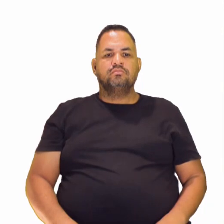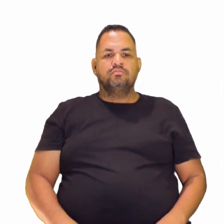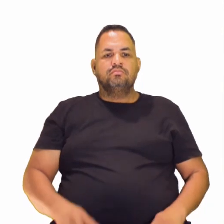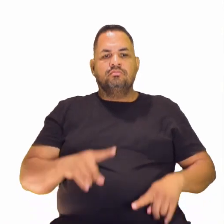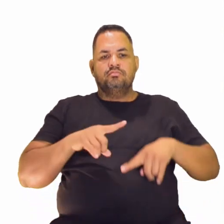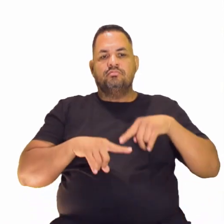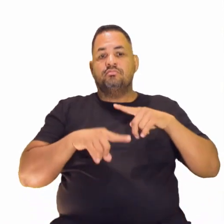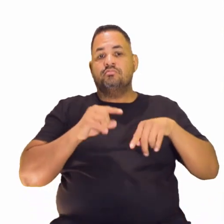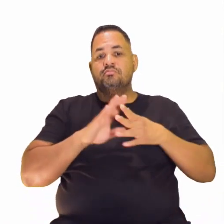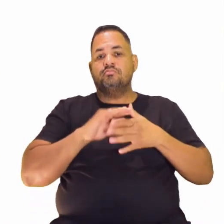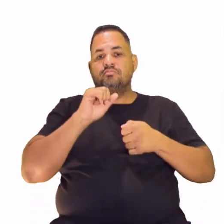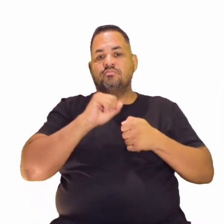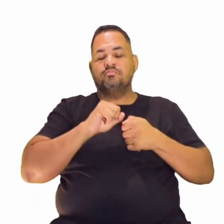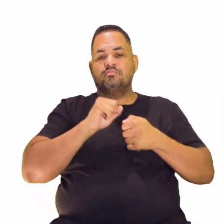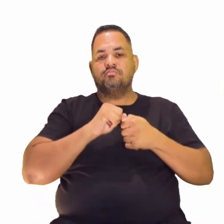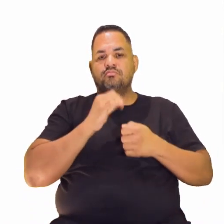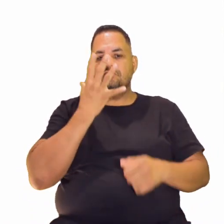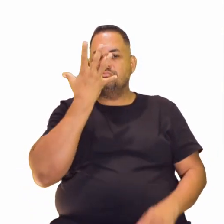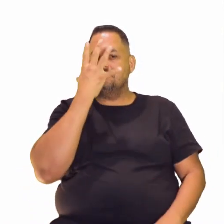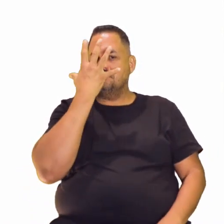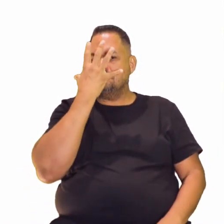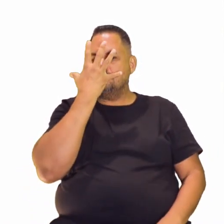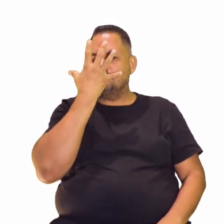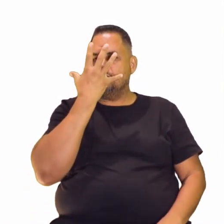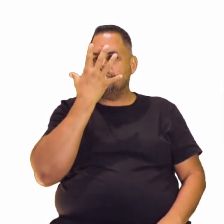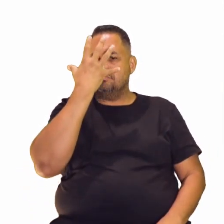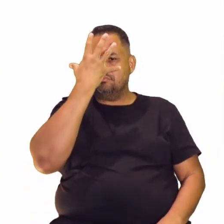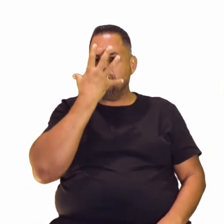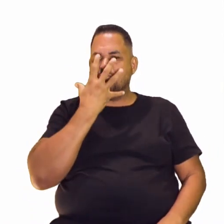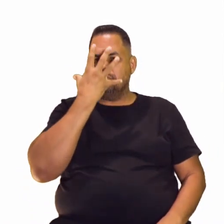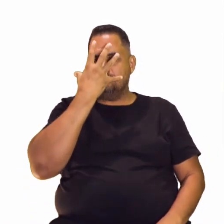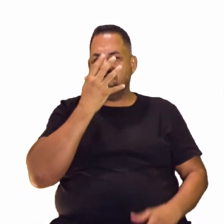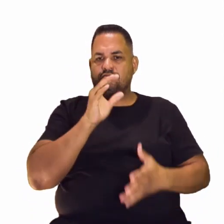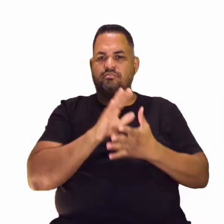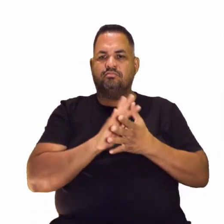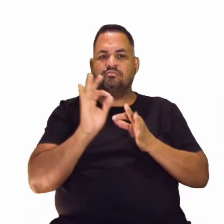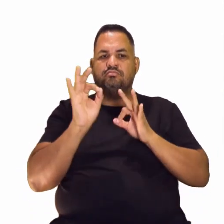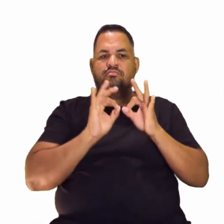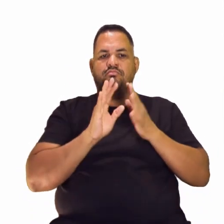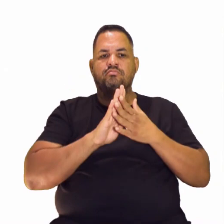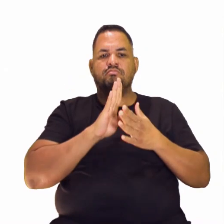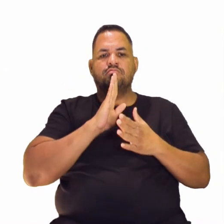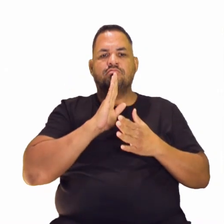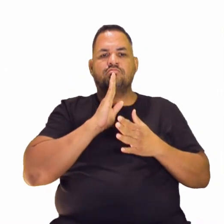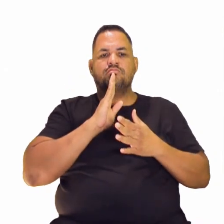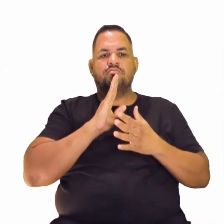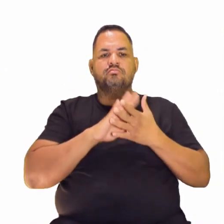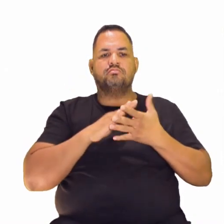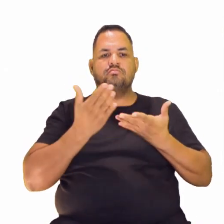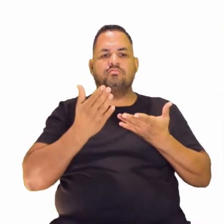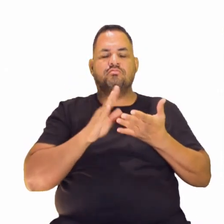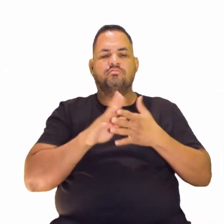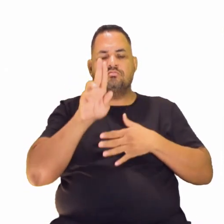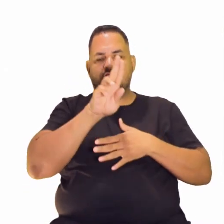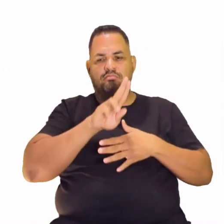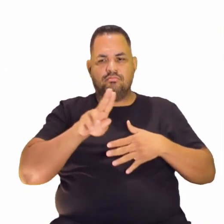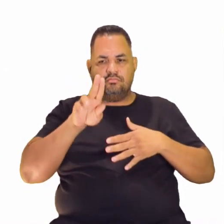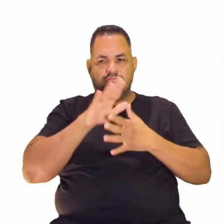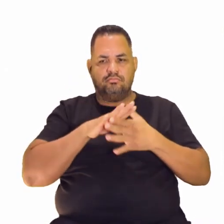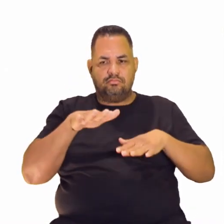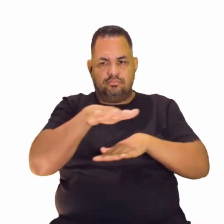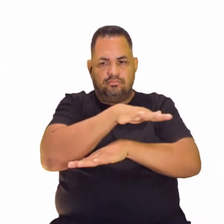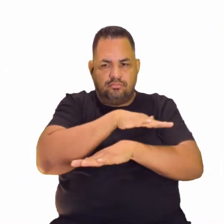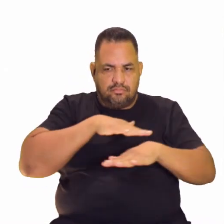Entre os objetos produzidos, as máscaras são as formas mais conhecidas e